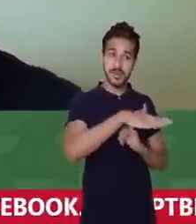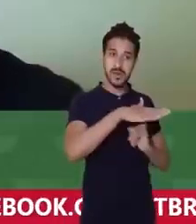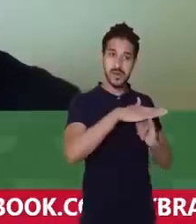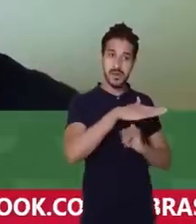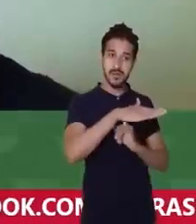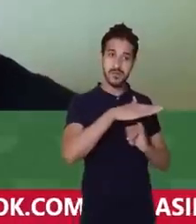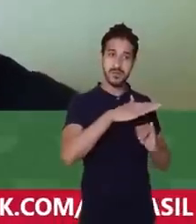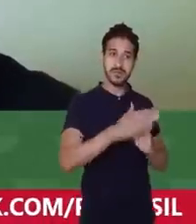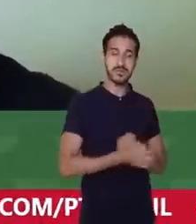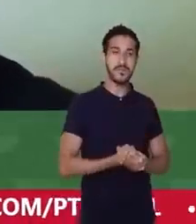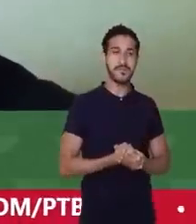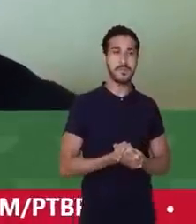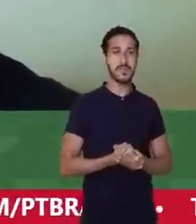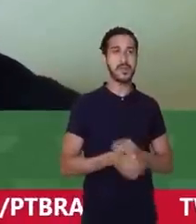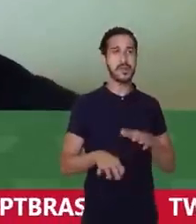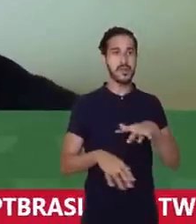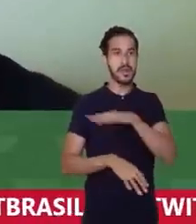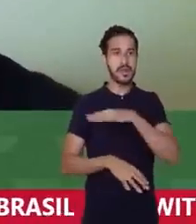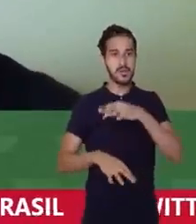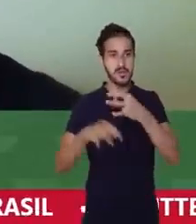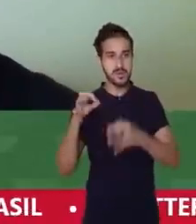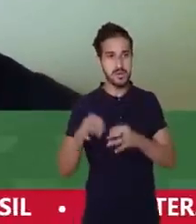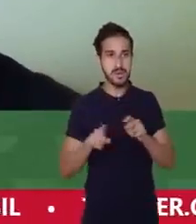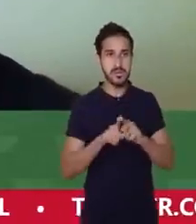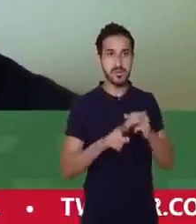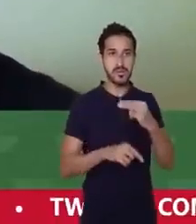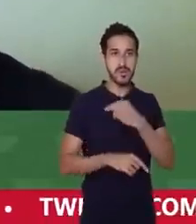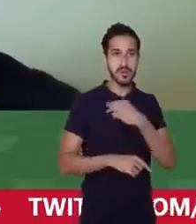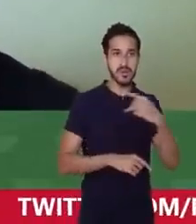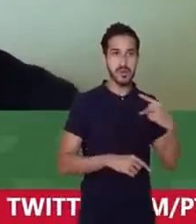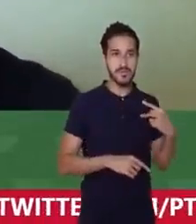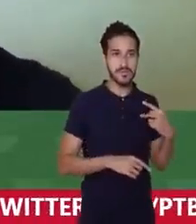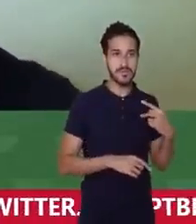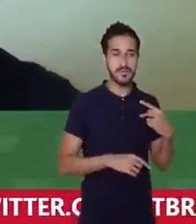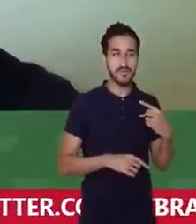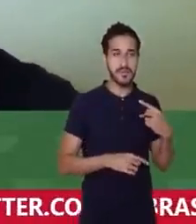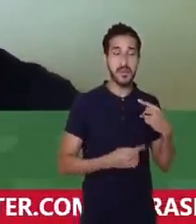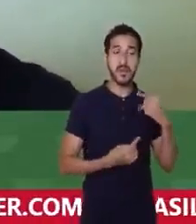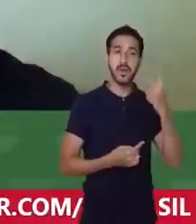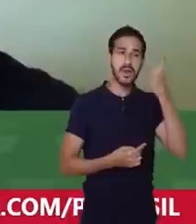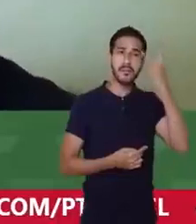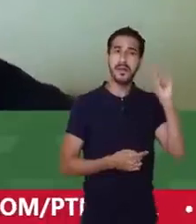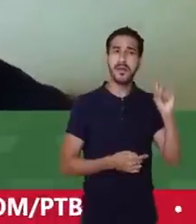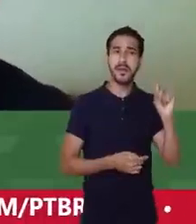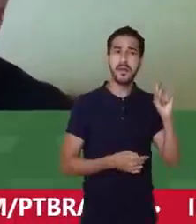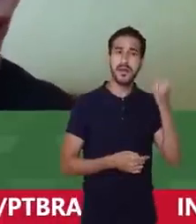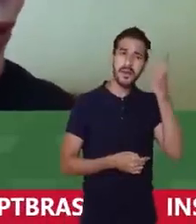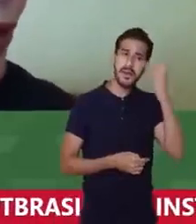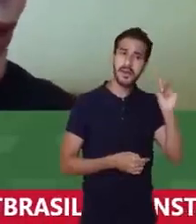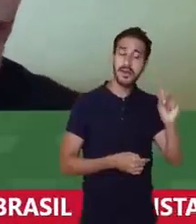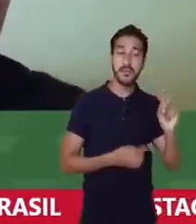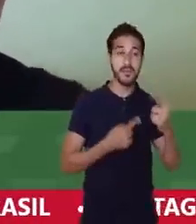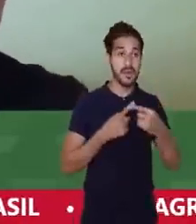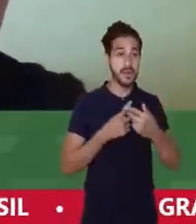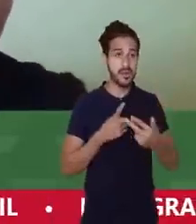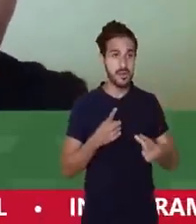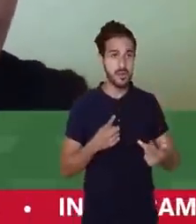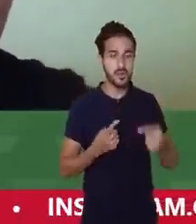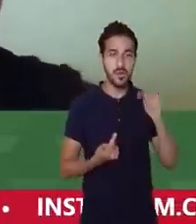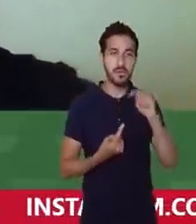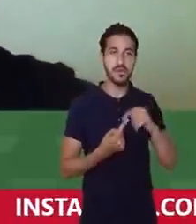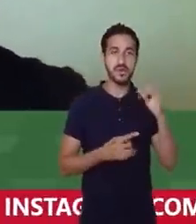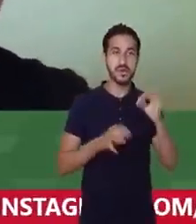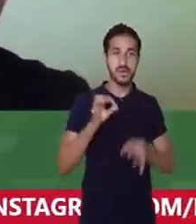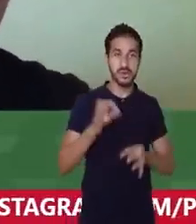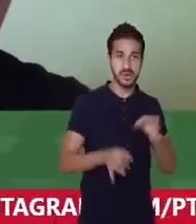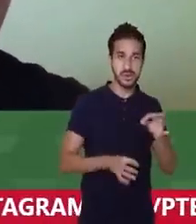instituições, tanto do judiciário como do Ministério Público. E para quê? Primeiro, para